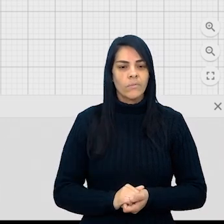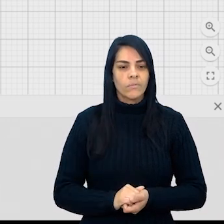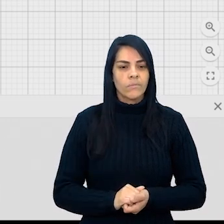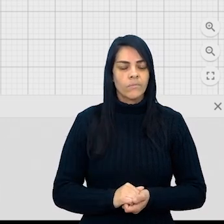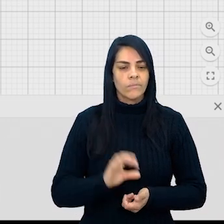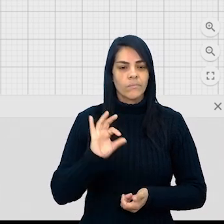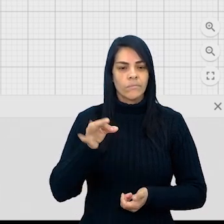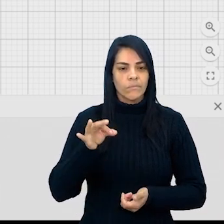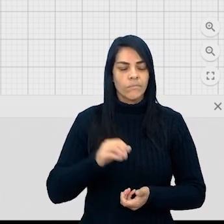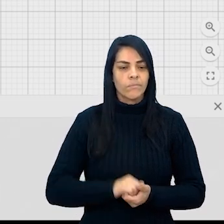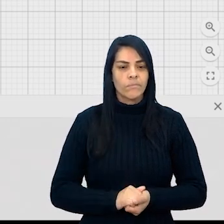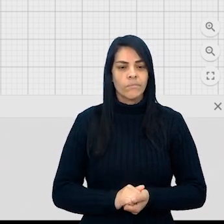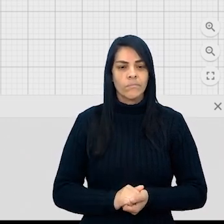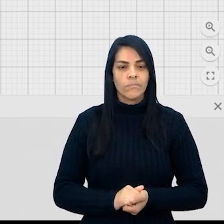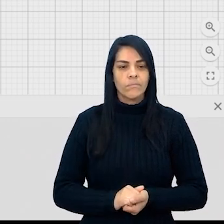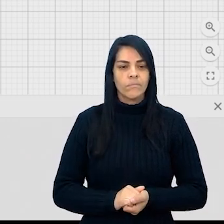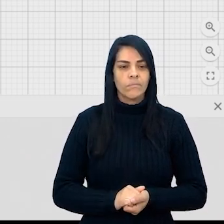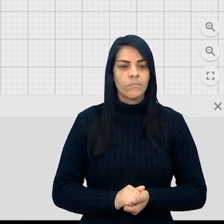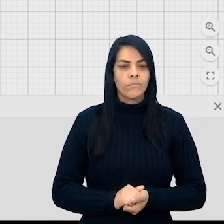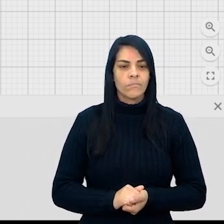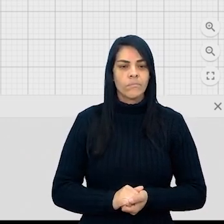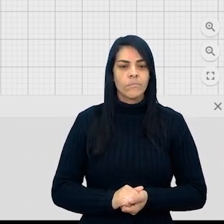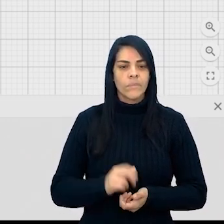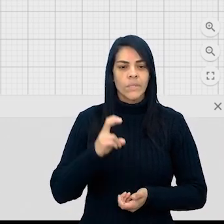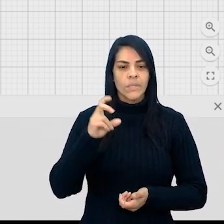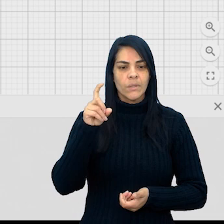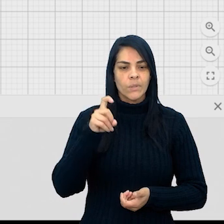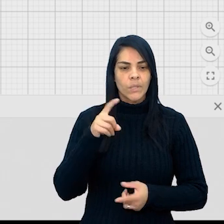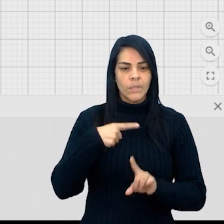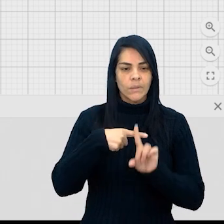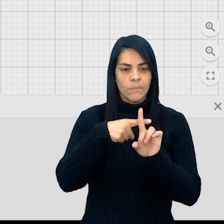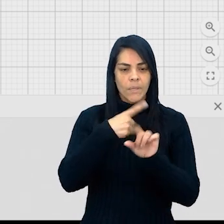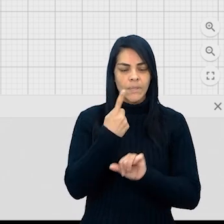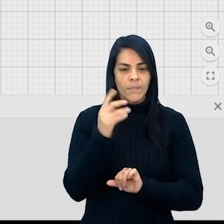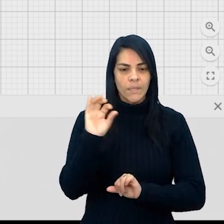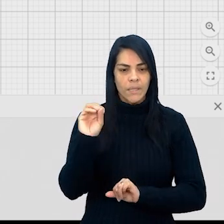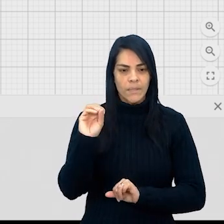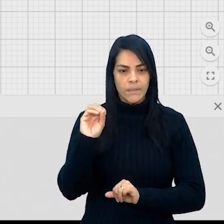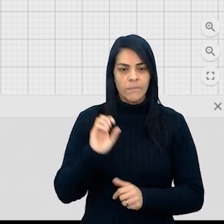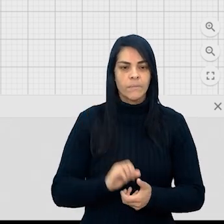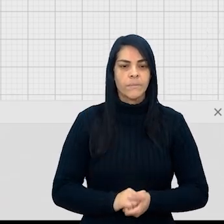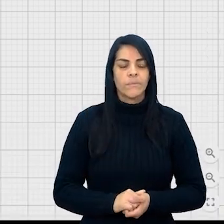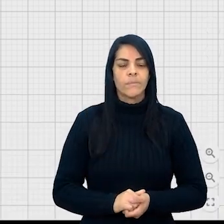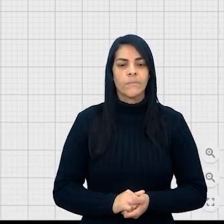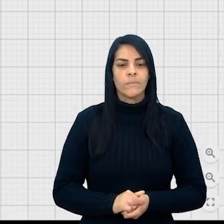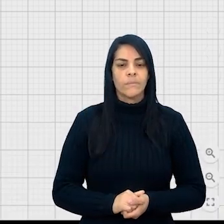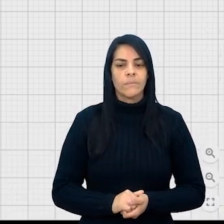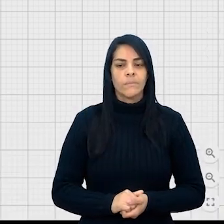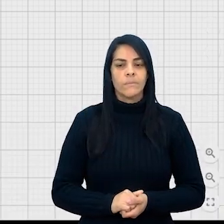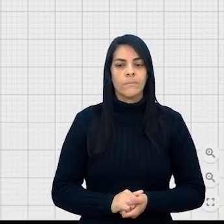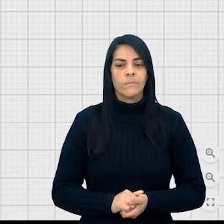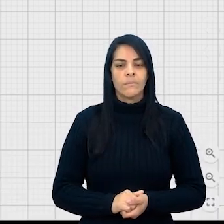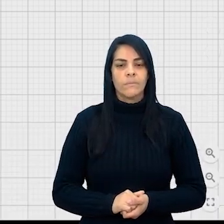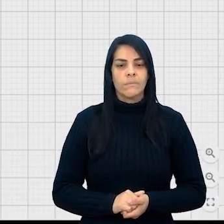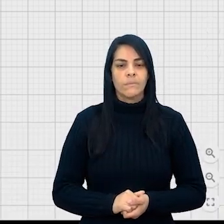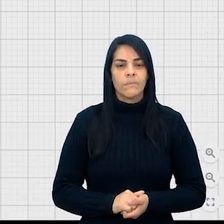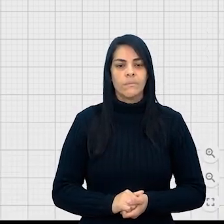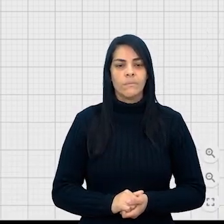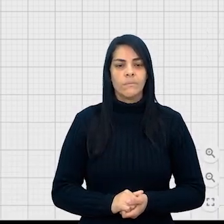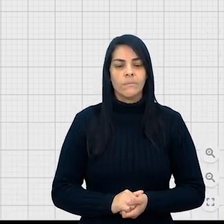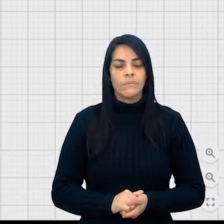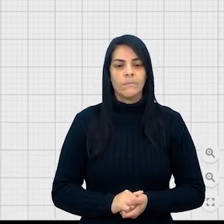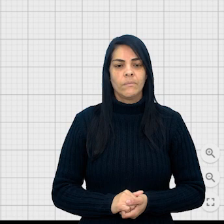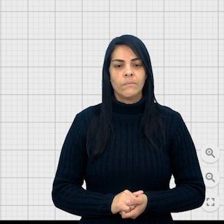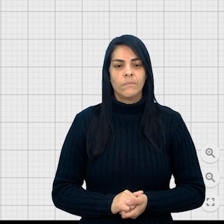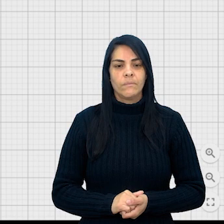isso, o módulo de 5x mais 10, deixa eu fazer,